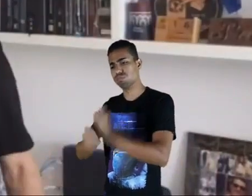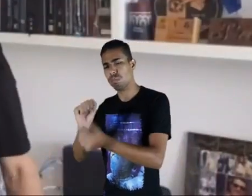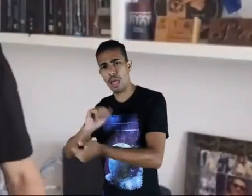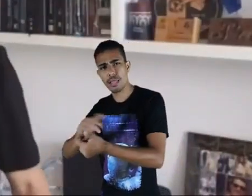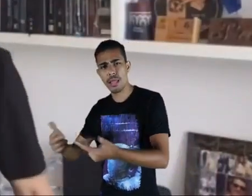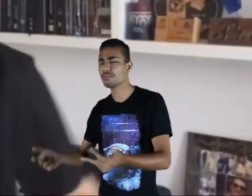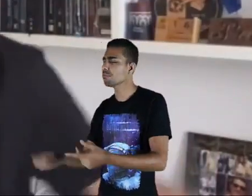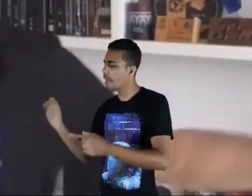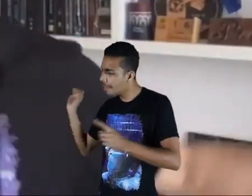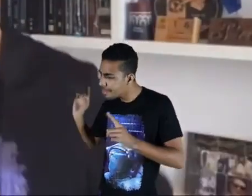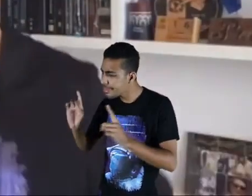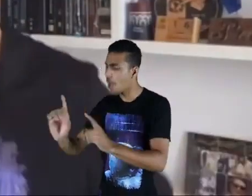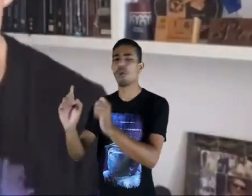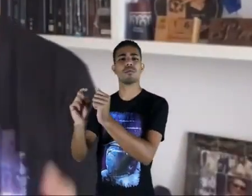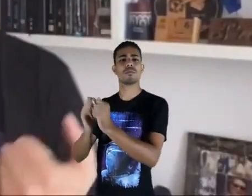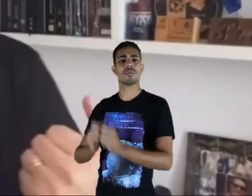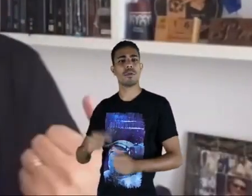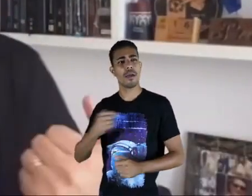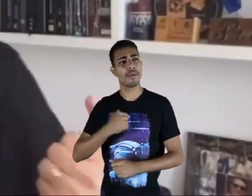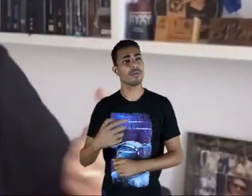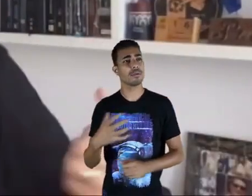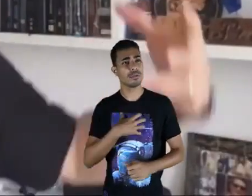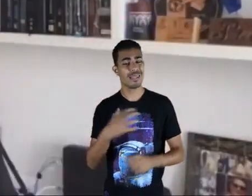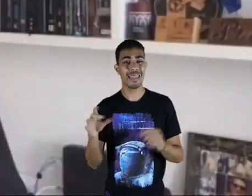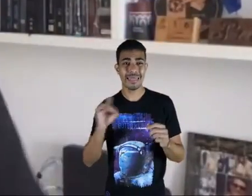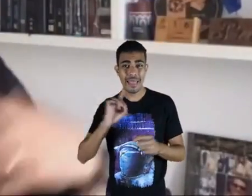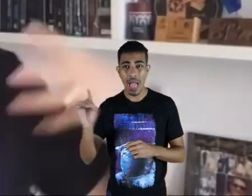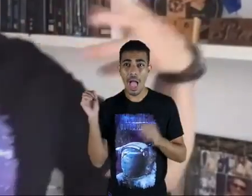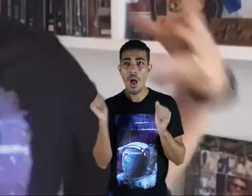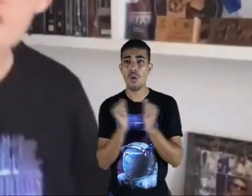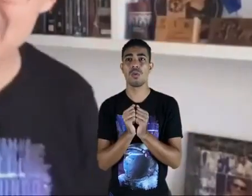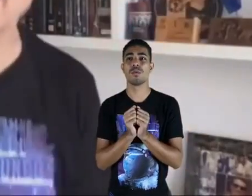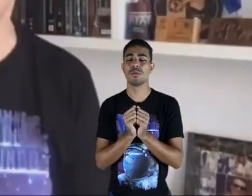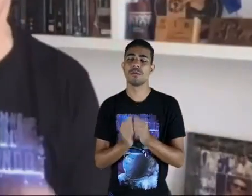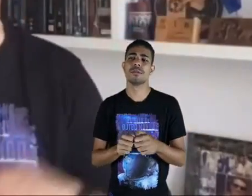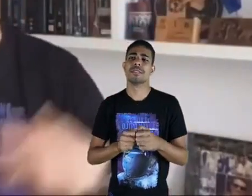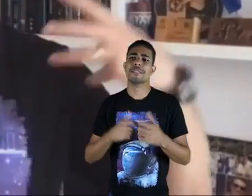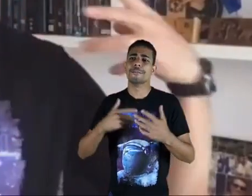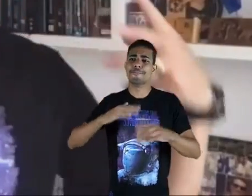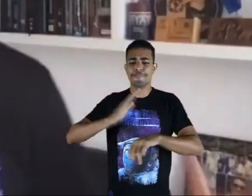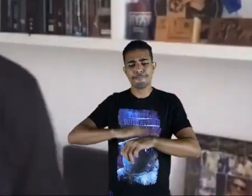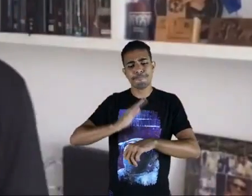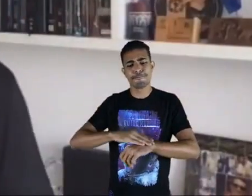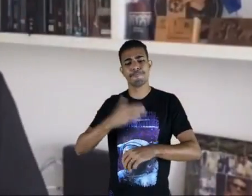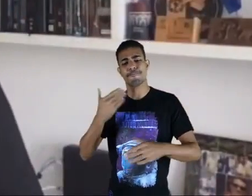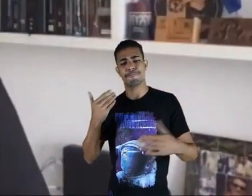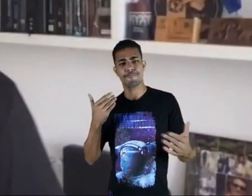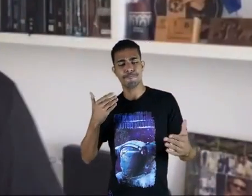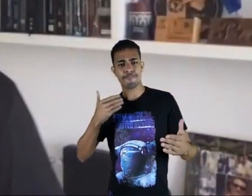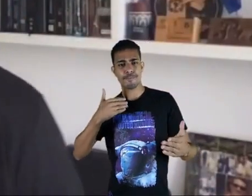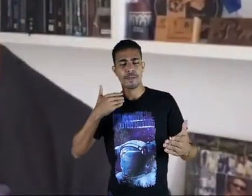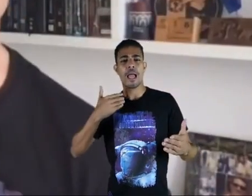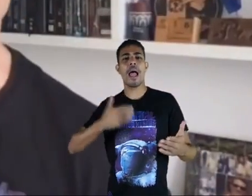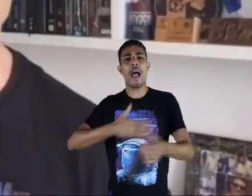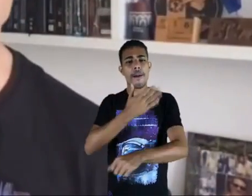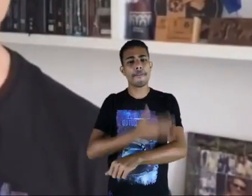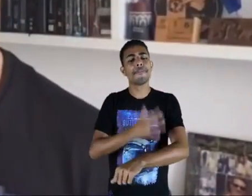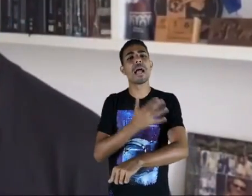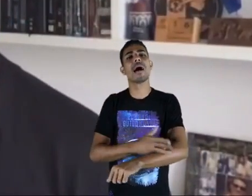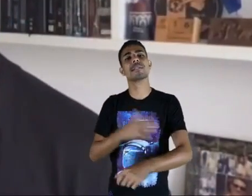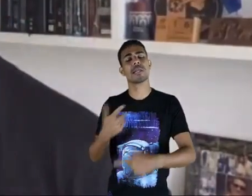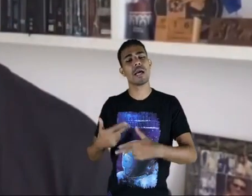levo Deus ao meu lado, eu tenho que sentir Deus do meu lado, junto comigo, nas minhas atividades, em cada coisa que eu